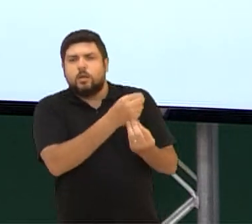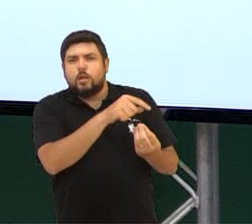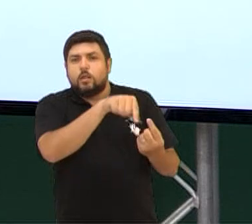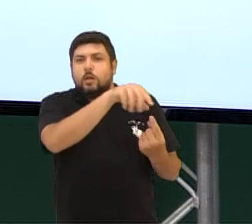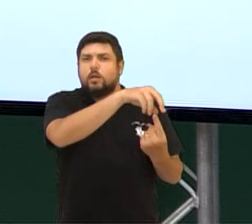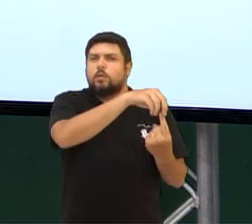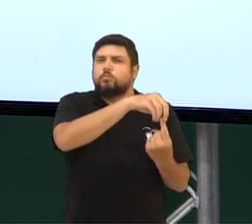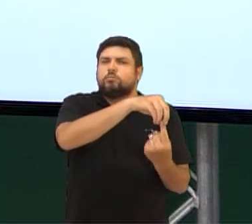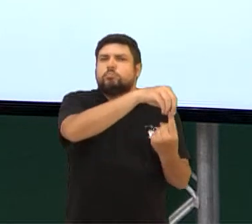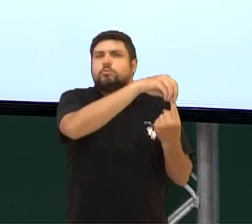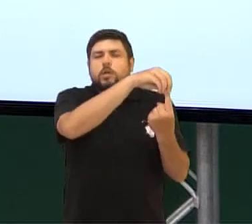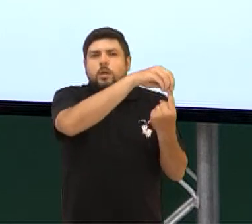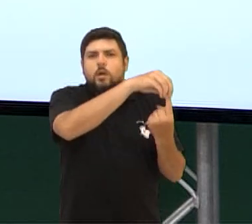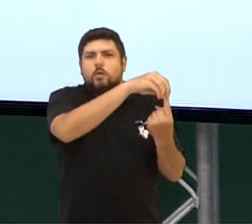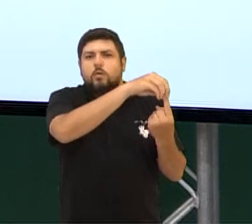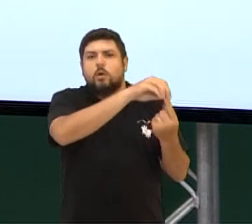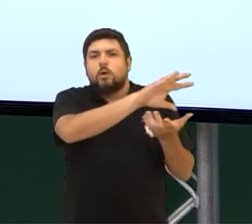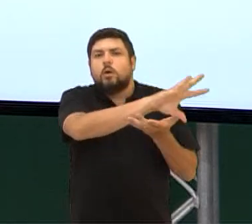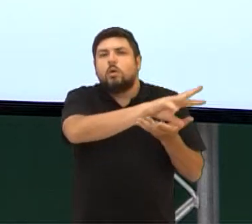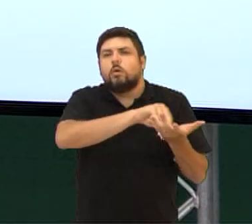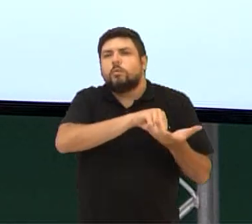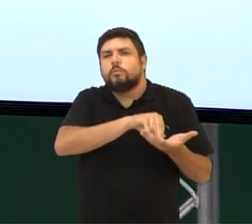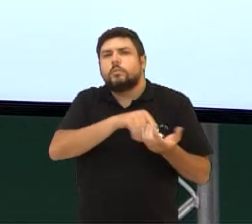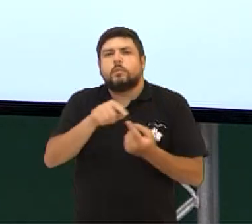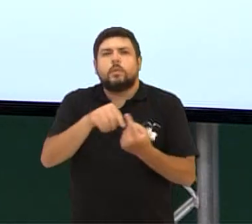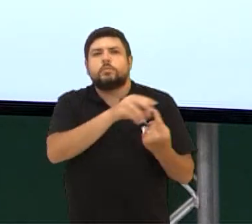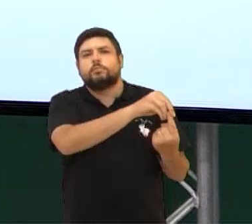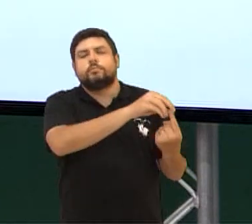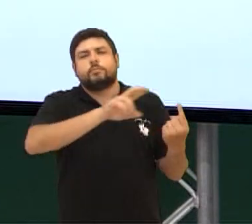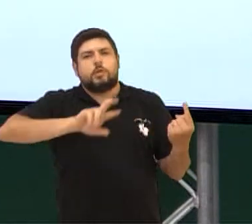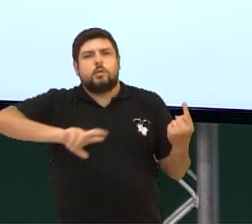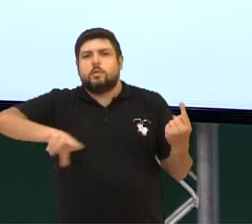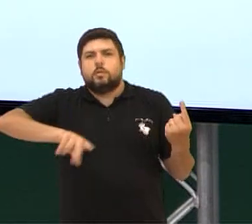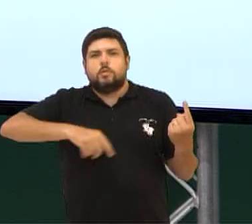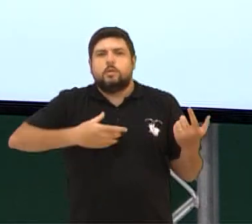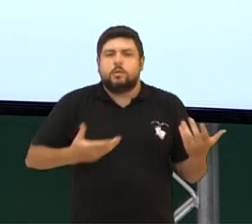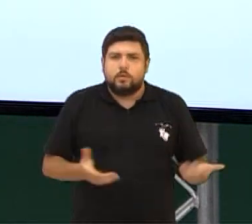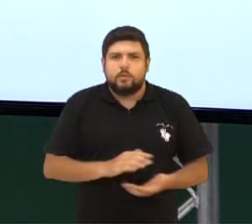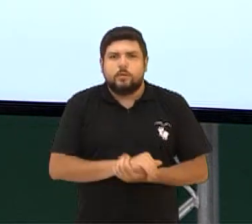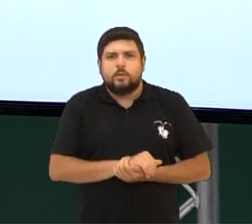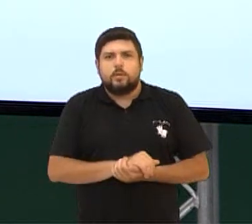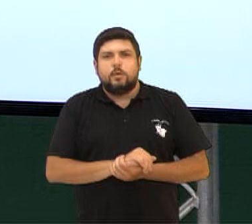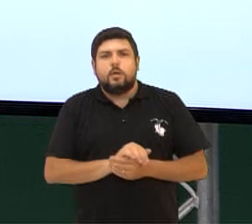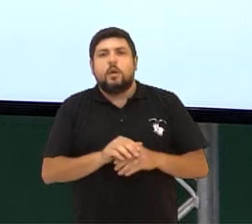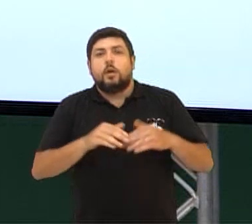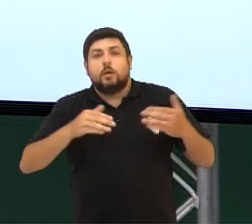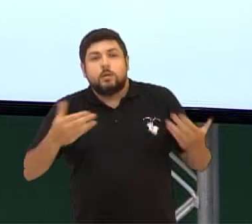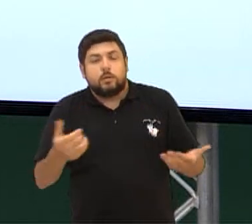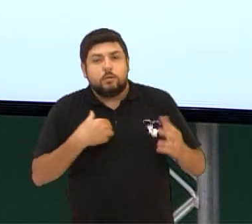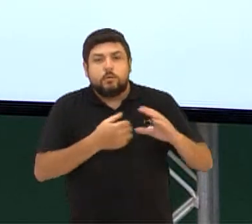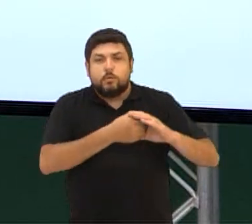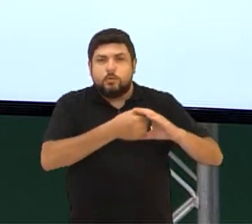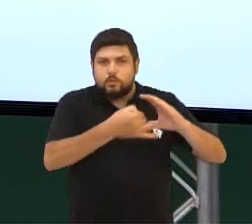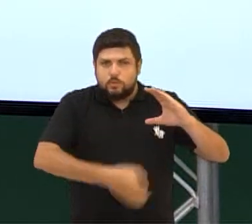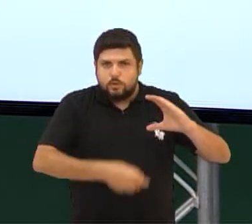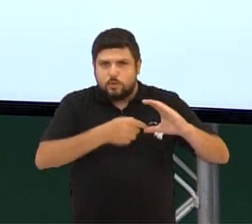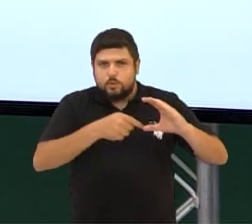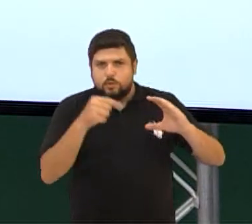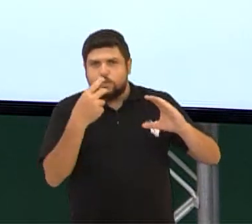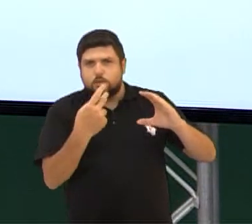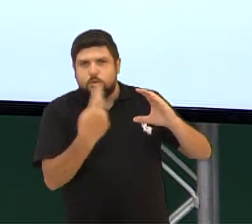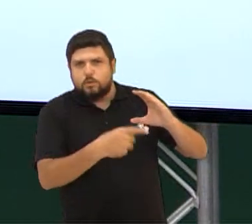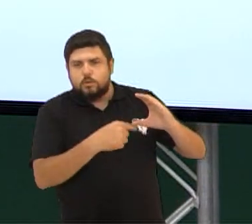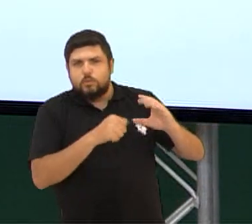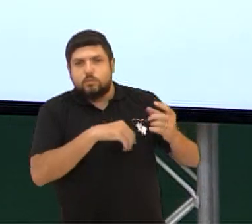de ser algo raro, de ser algo apreciado, a sua unicidade. Então, esse tirar a característica faz com que